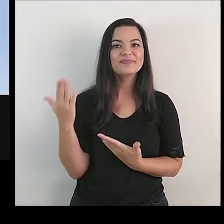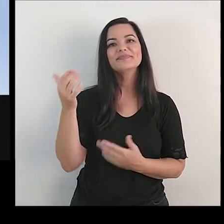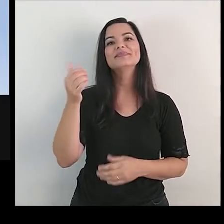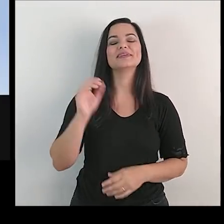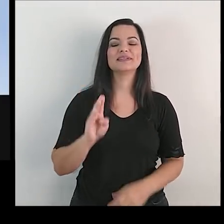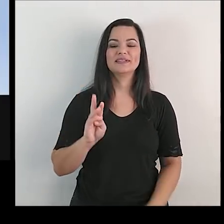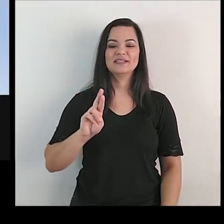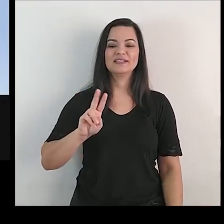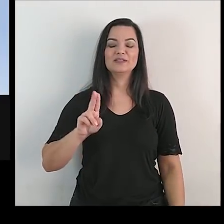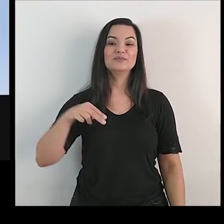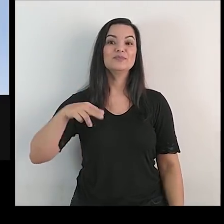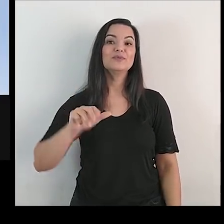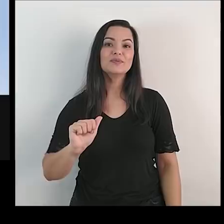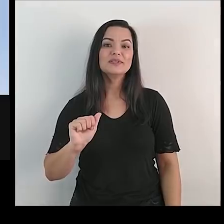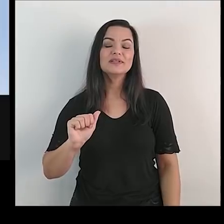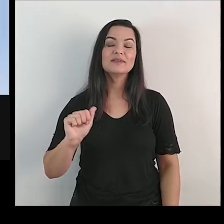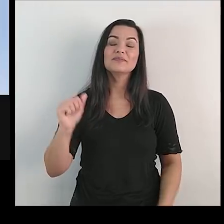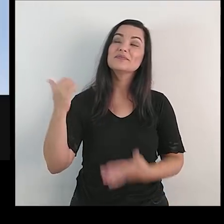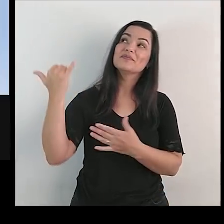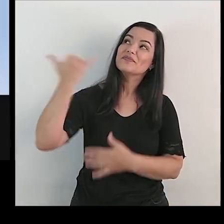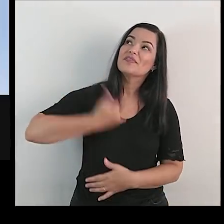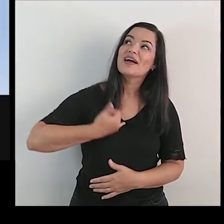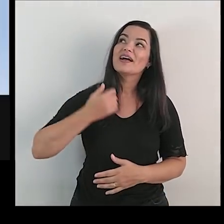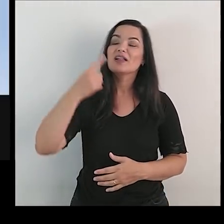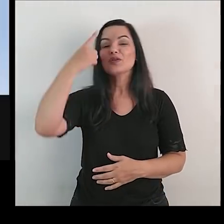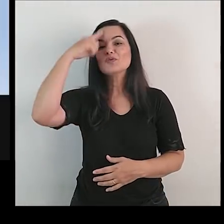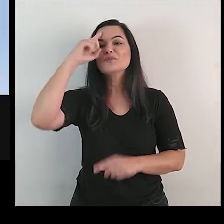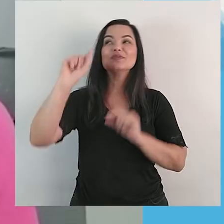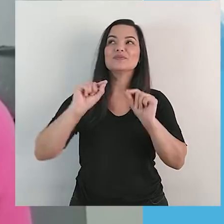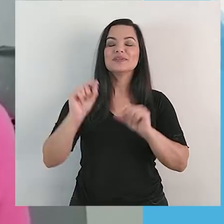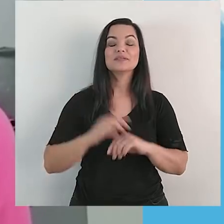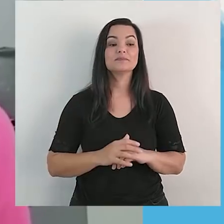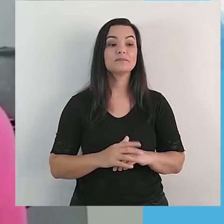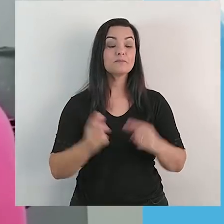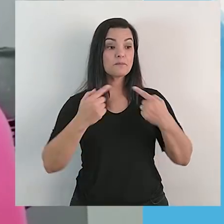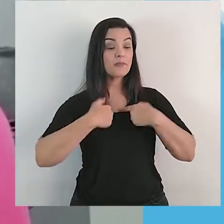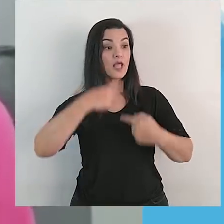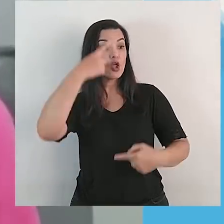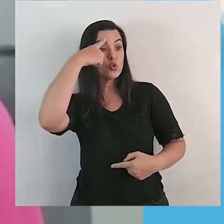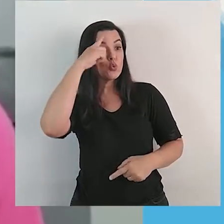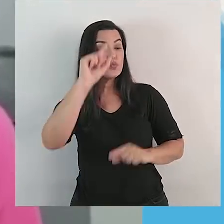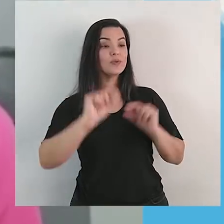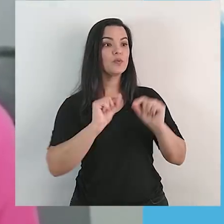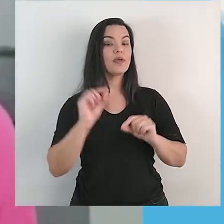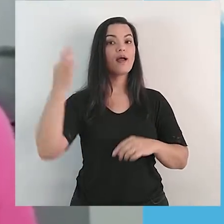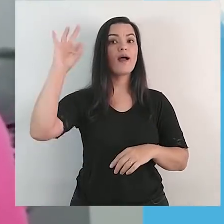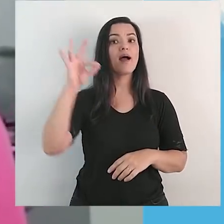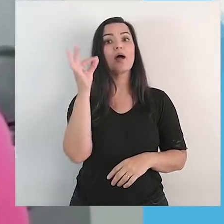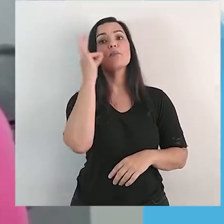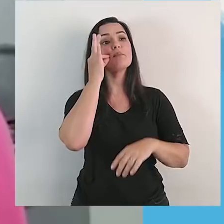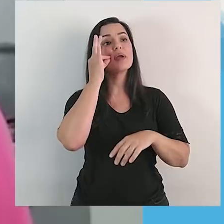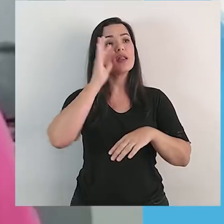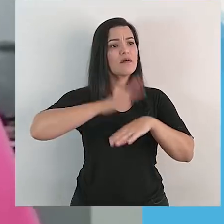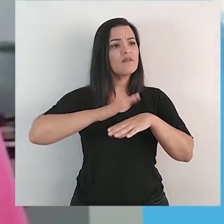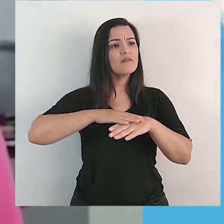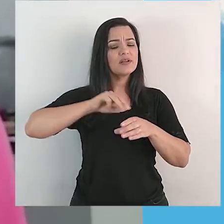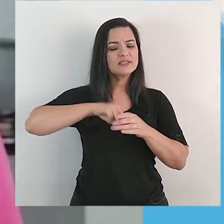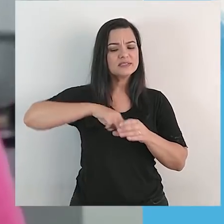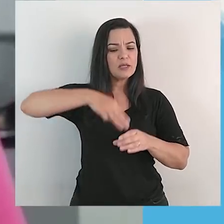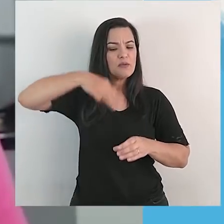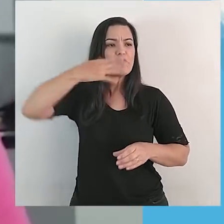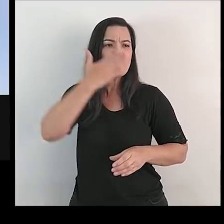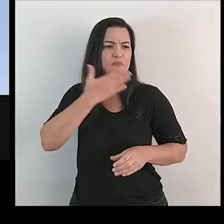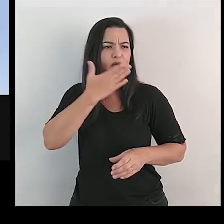pergunta é a pergunta da Bruna. Fala pra gente, Bruna, qual que é a sua dúvida? Temos dúvidas de como as abelhas produzem